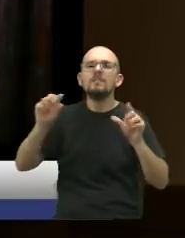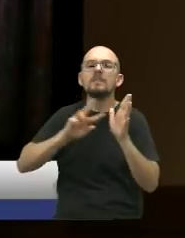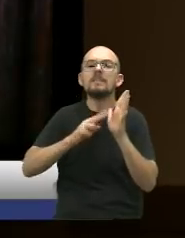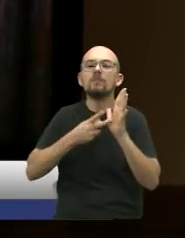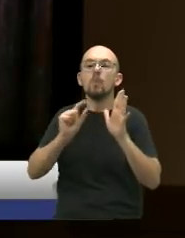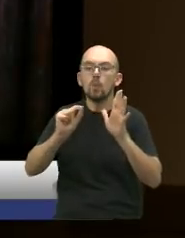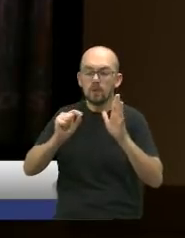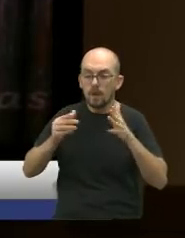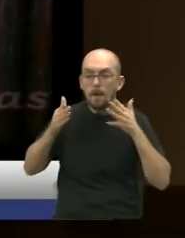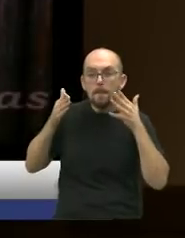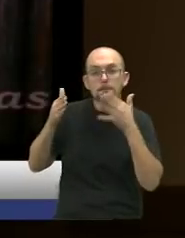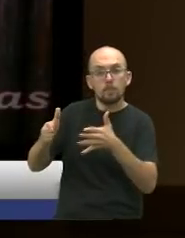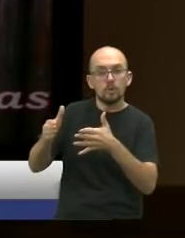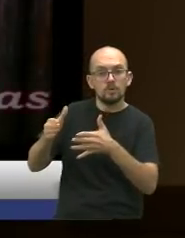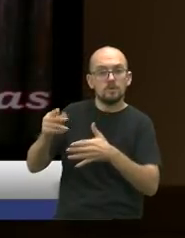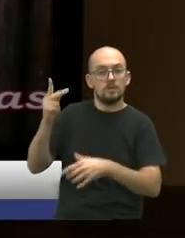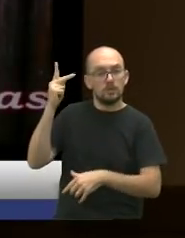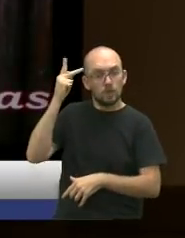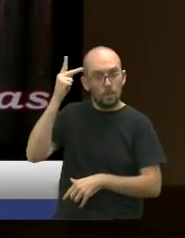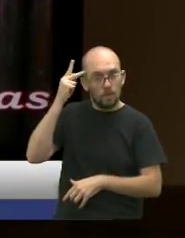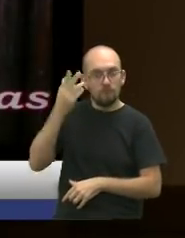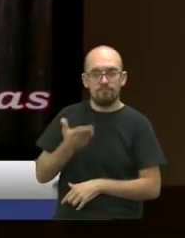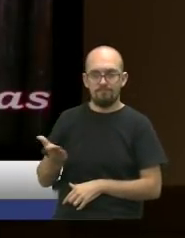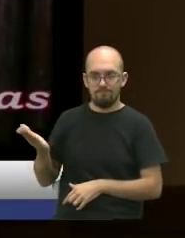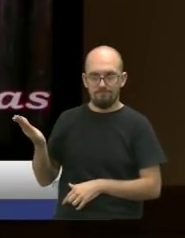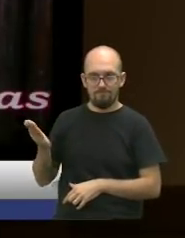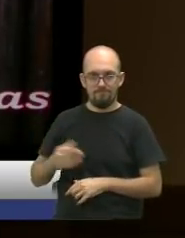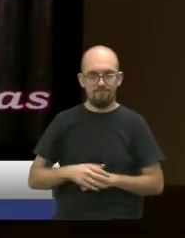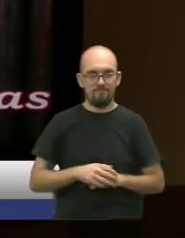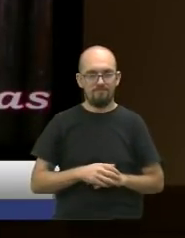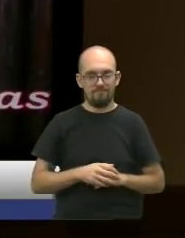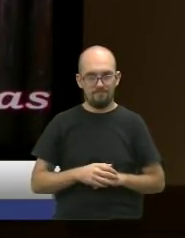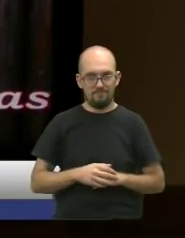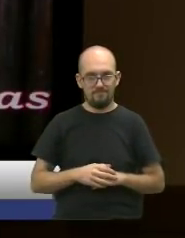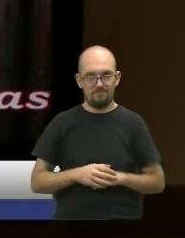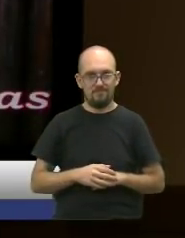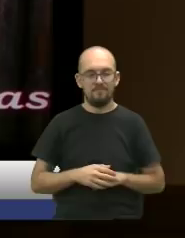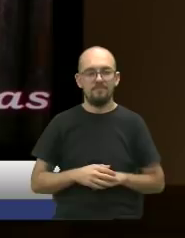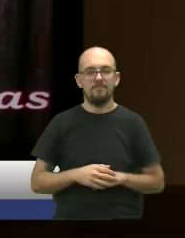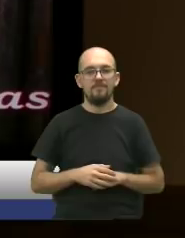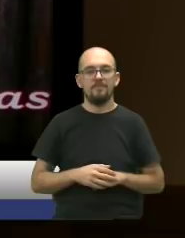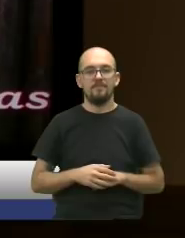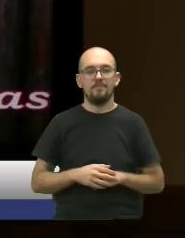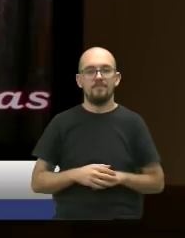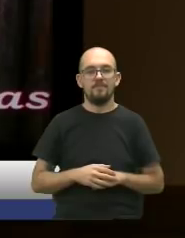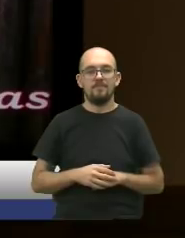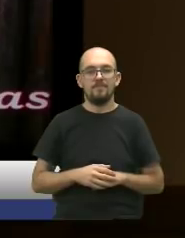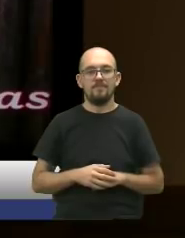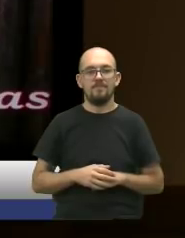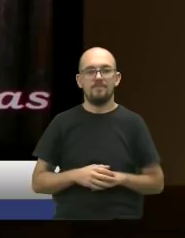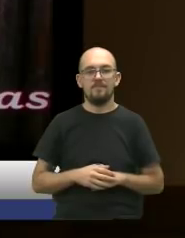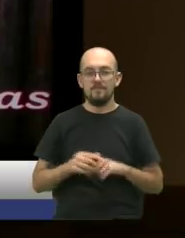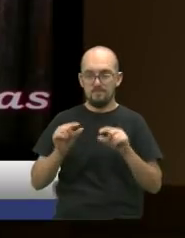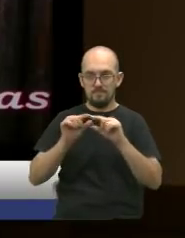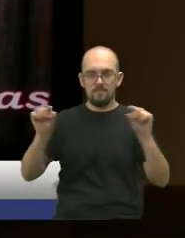Paulo façam-se grandes coisas. E nós mudamos o brasão. Nós criamos